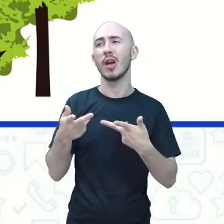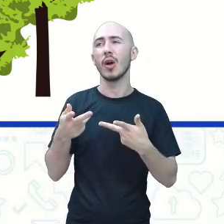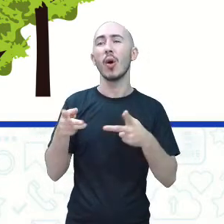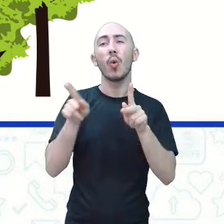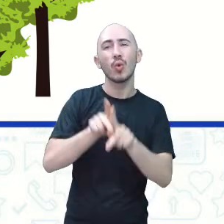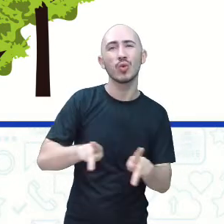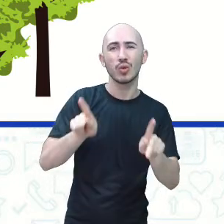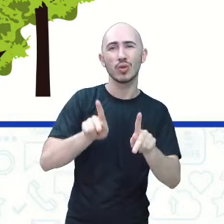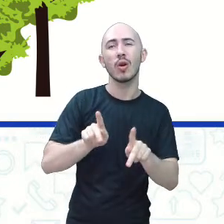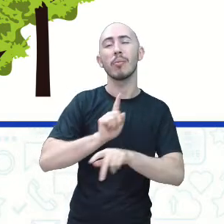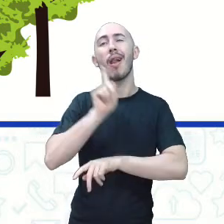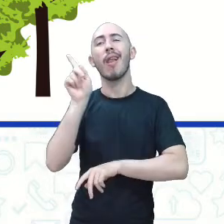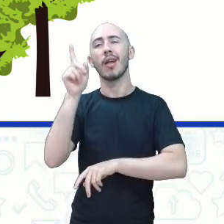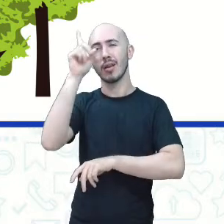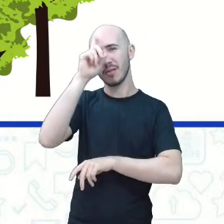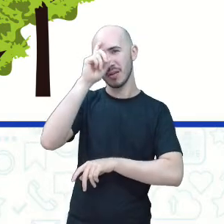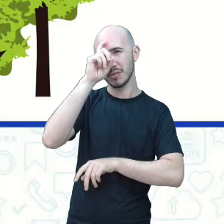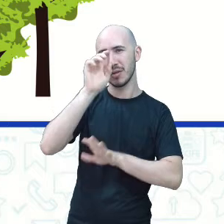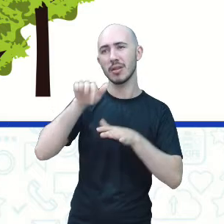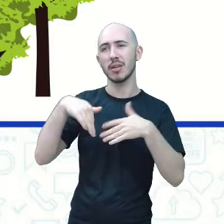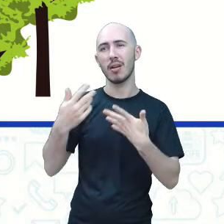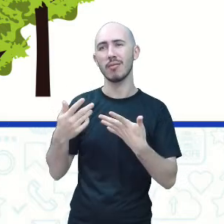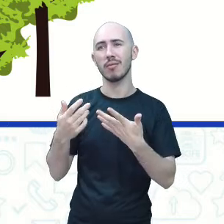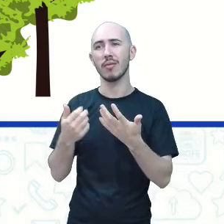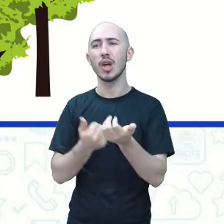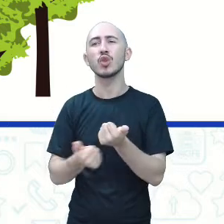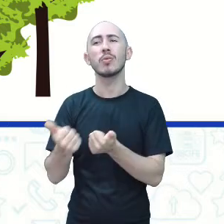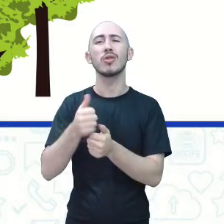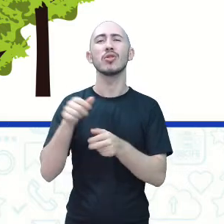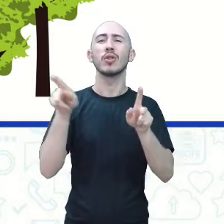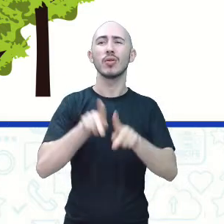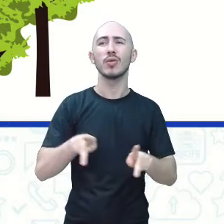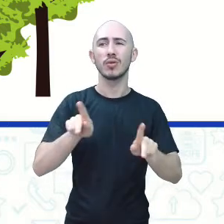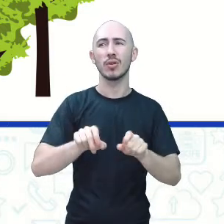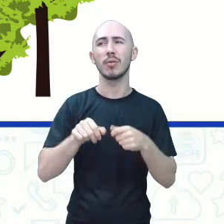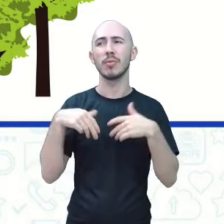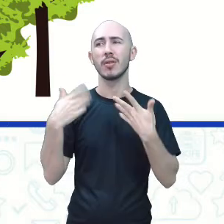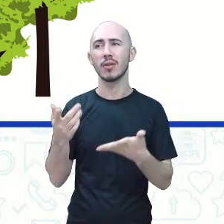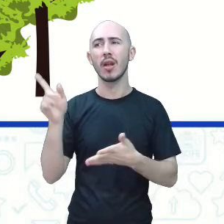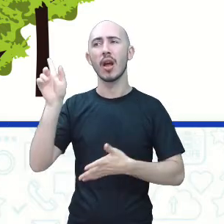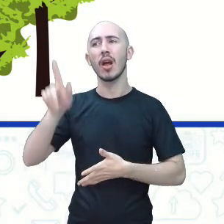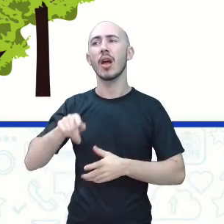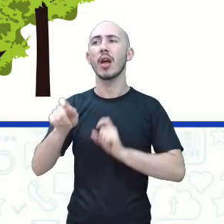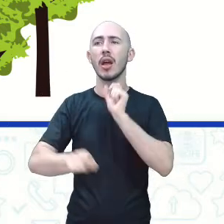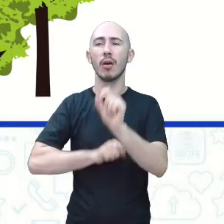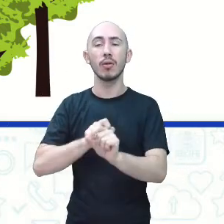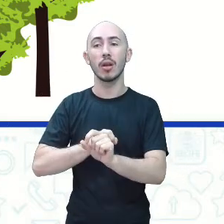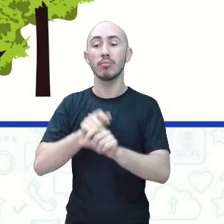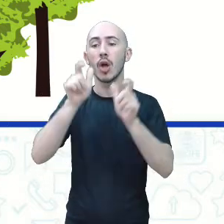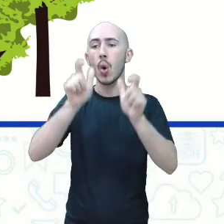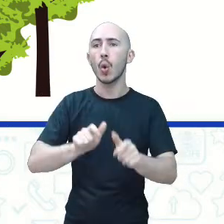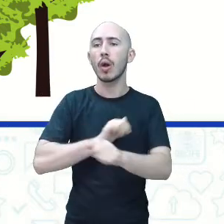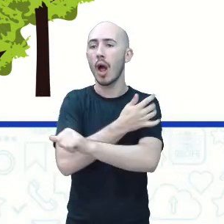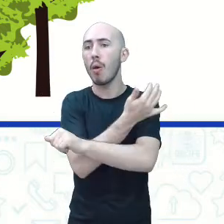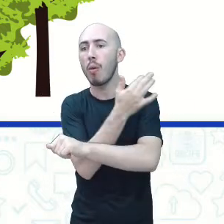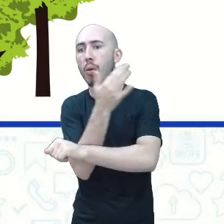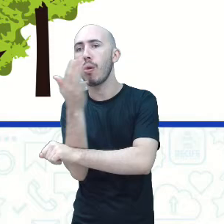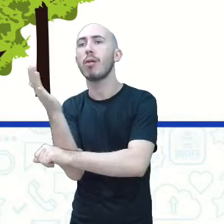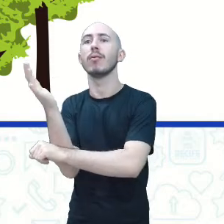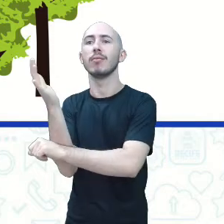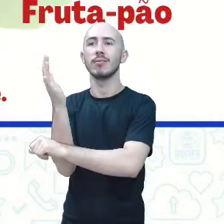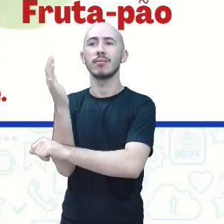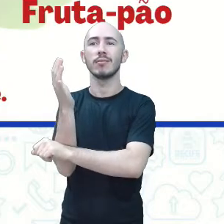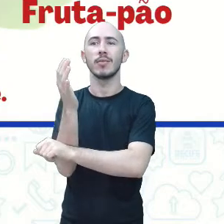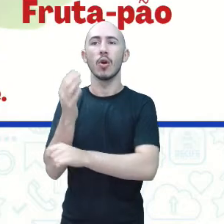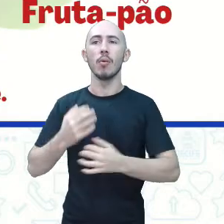Ulisses Pernambucano. É considerado aquele ambiente ali um pulmão verde pulsando dentro da cidade, né? Onde